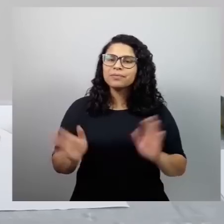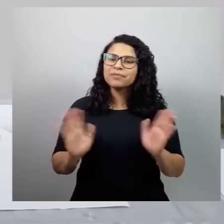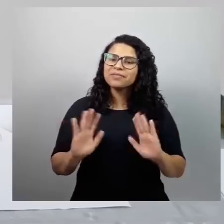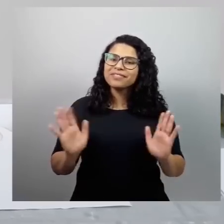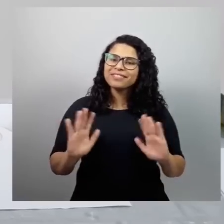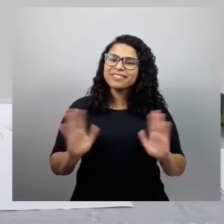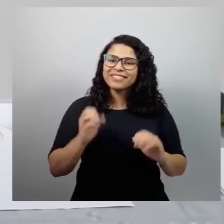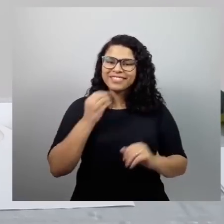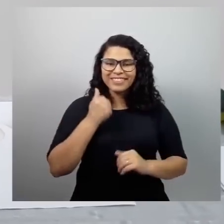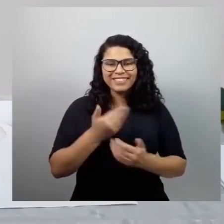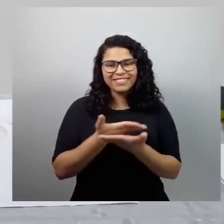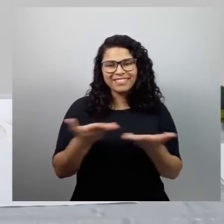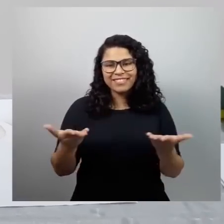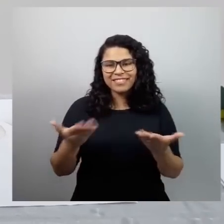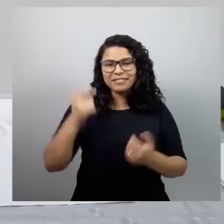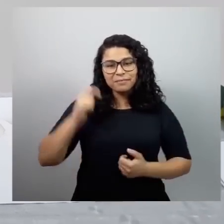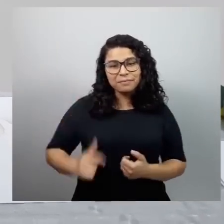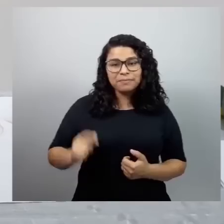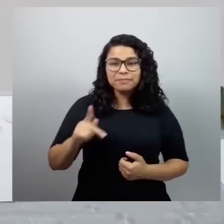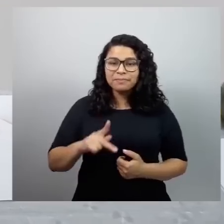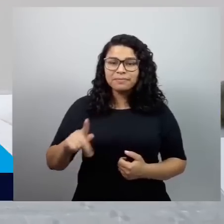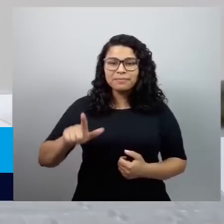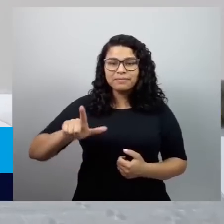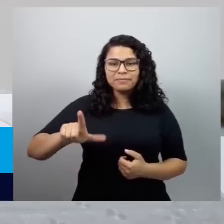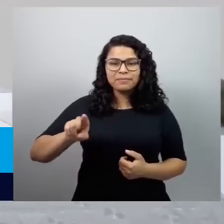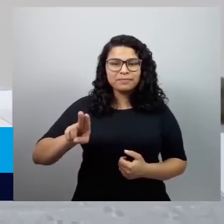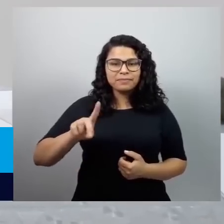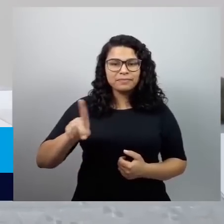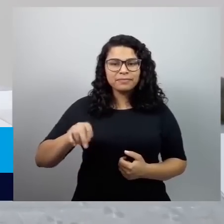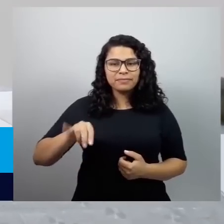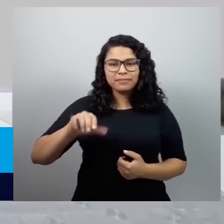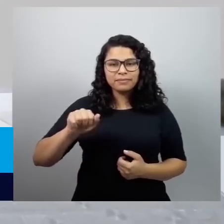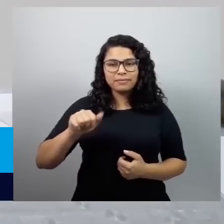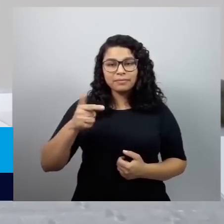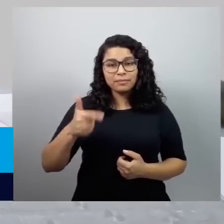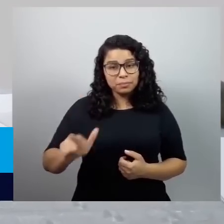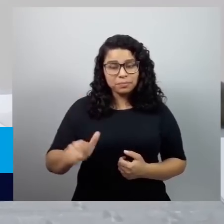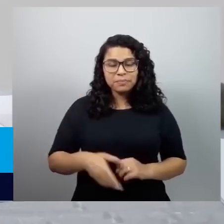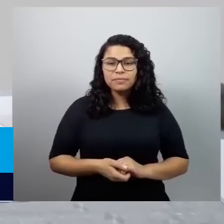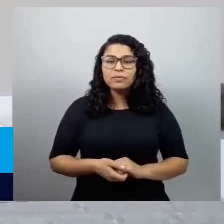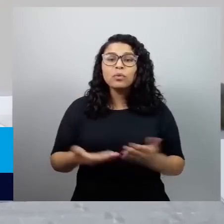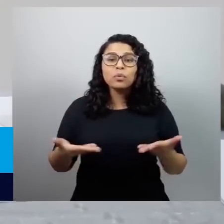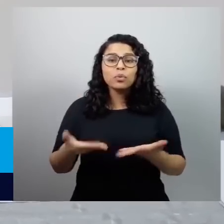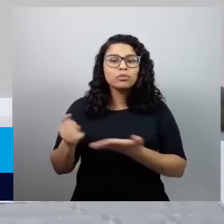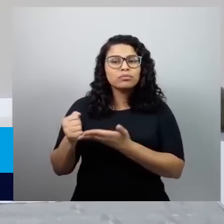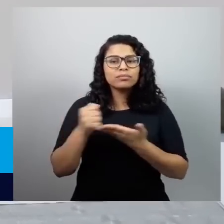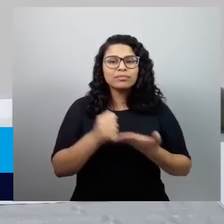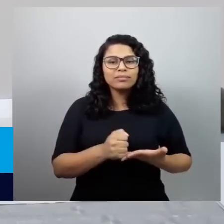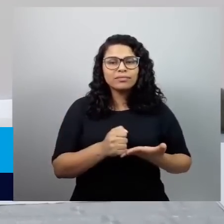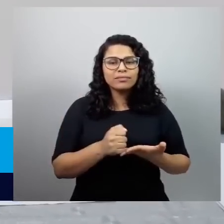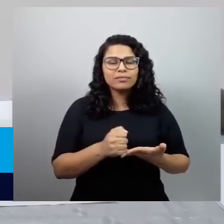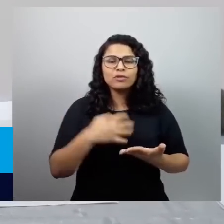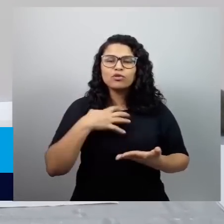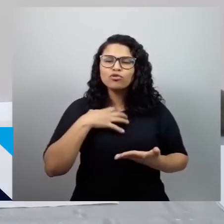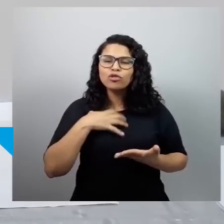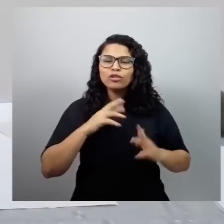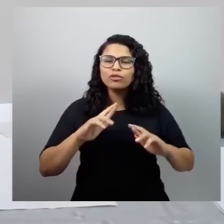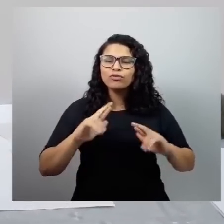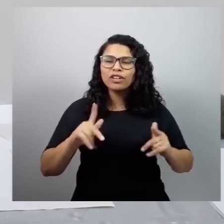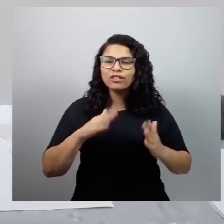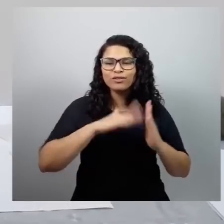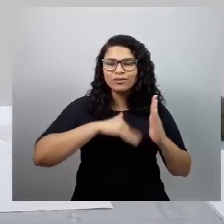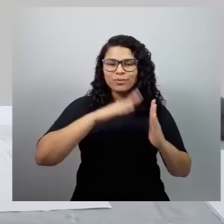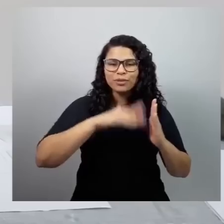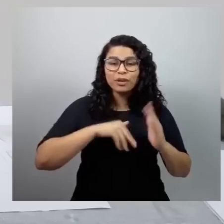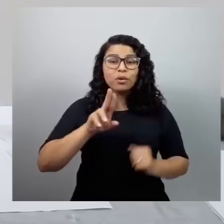Oi gente, tudo bem com vocês? Olha para a Luzia aqui novamente. Hoje eu vim trazer para vocês uma técnica de pintura